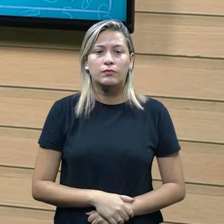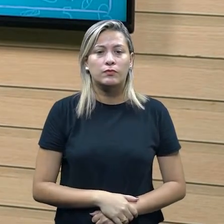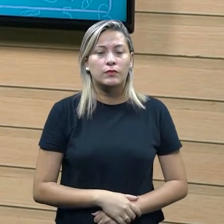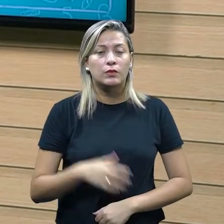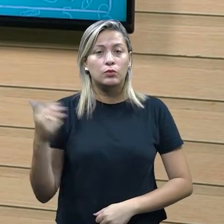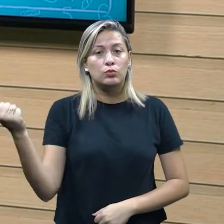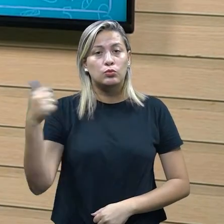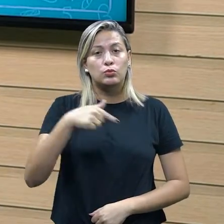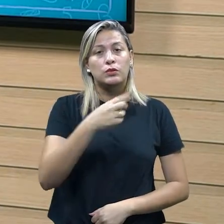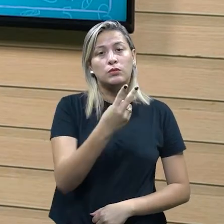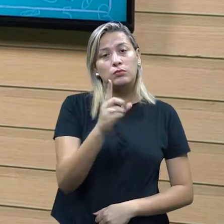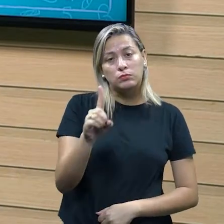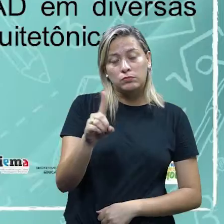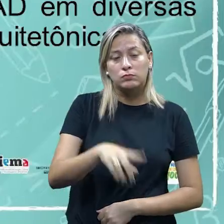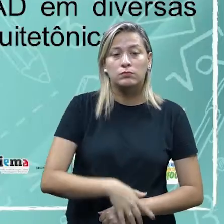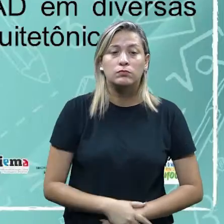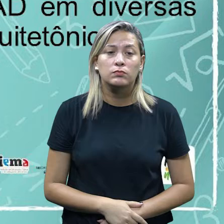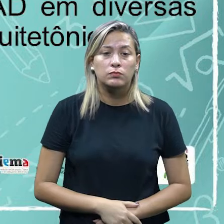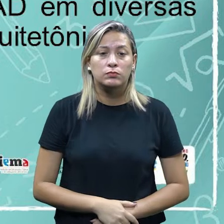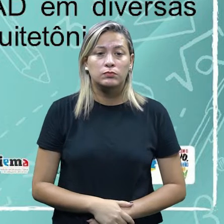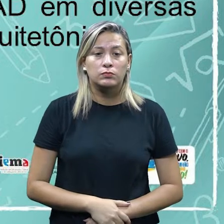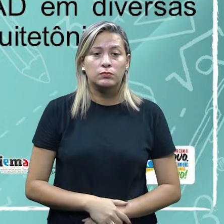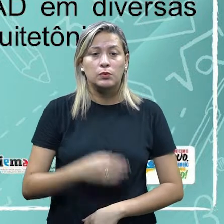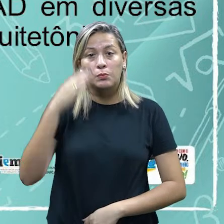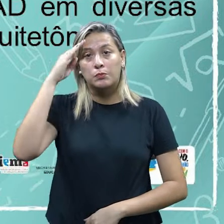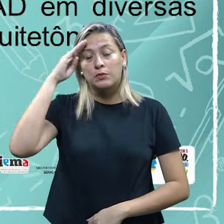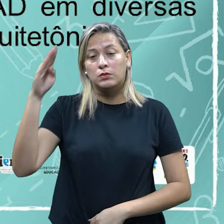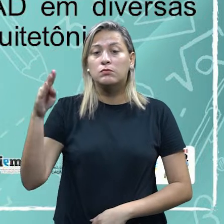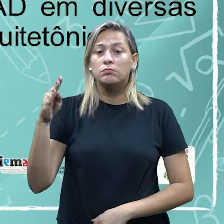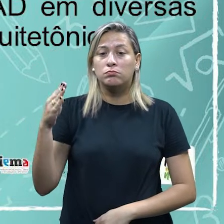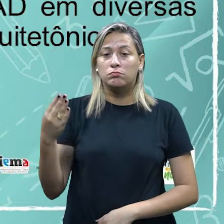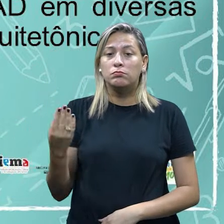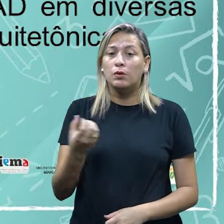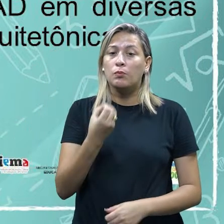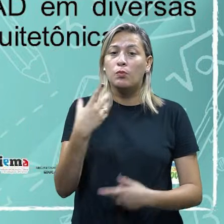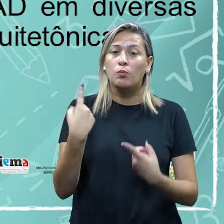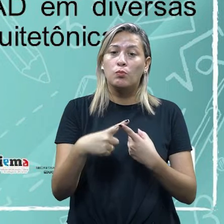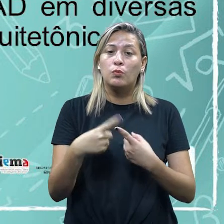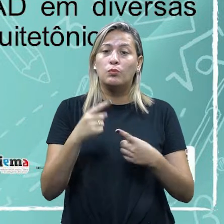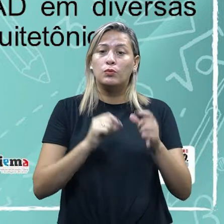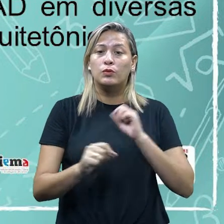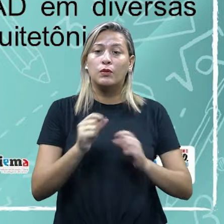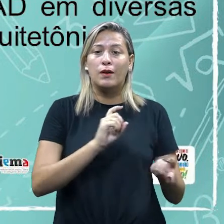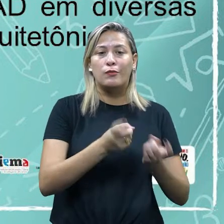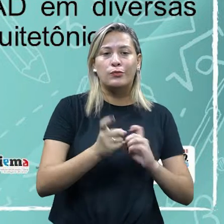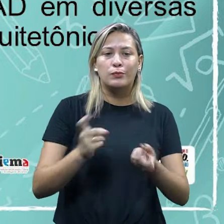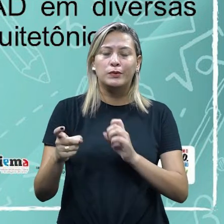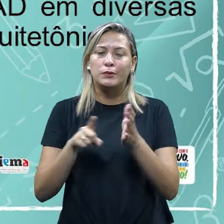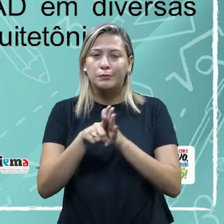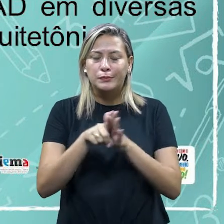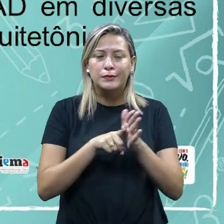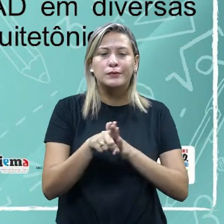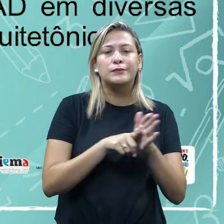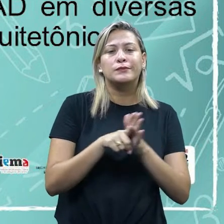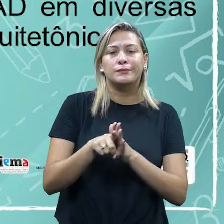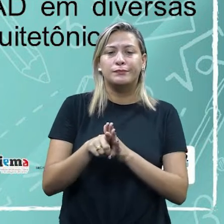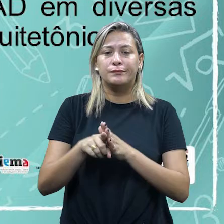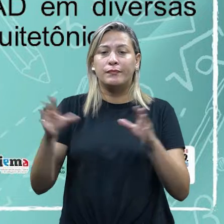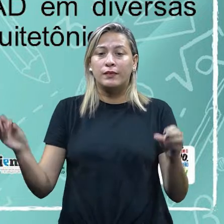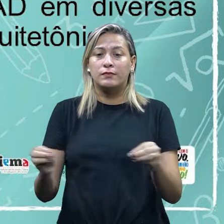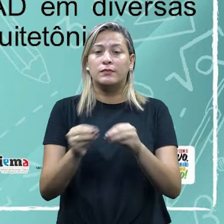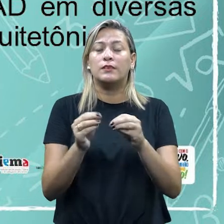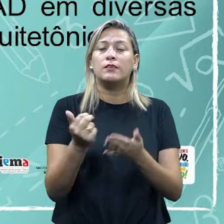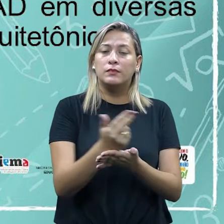às metodologias do tipo 2D. Os principais benefícios incluem a simplicidade, a automação e a análise interativa,